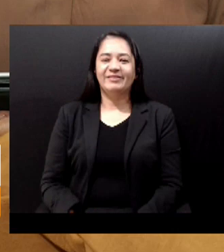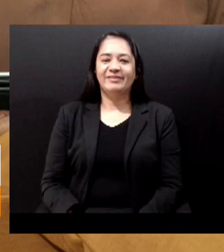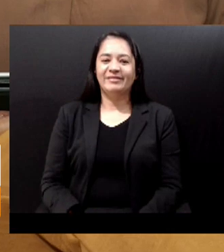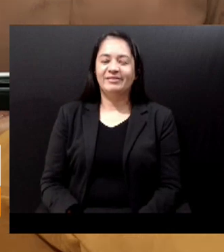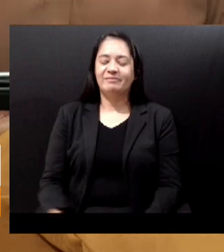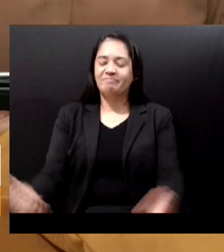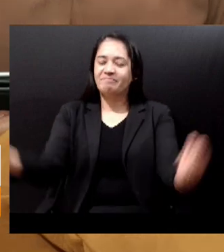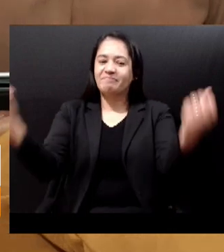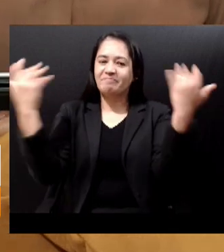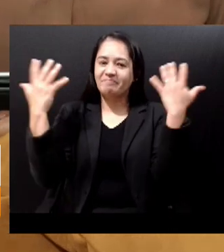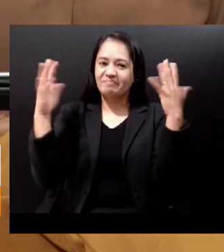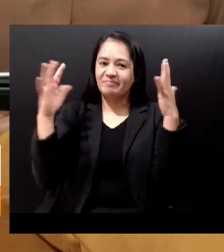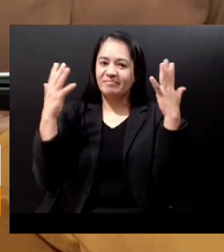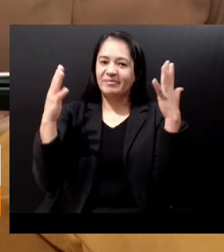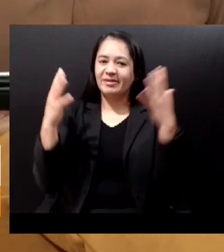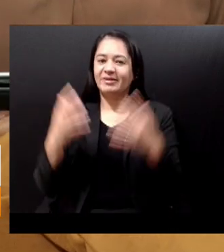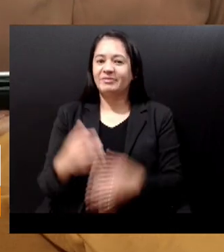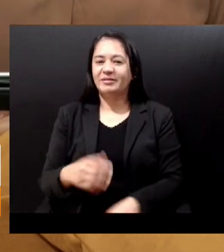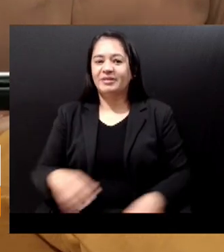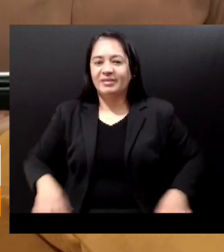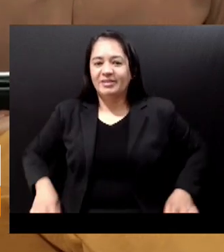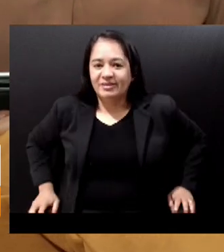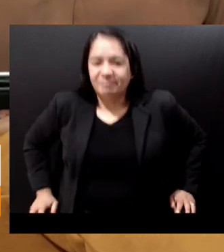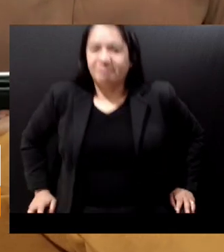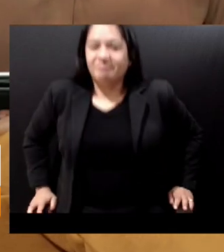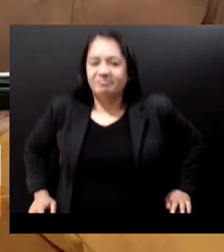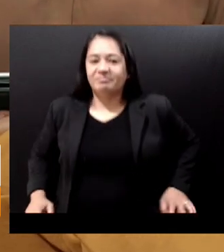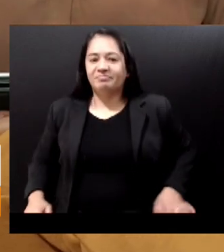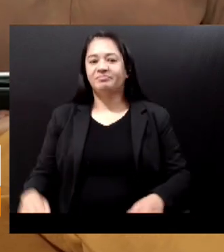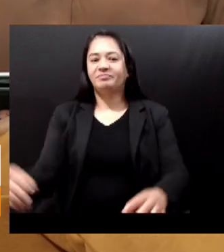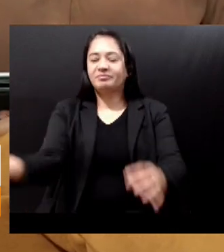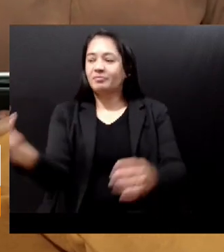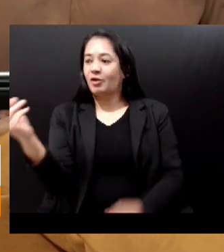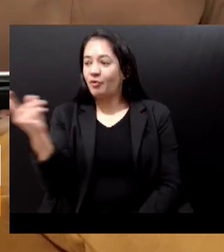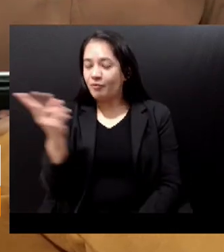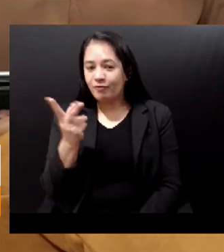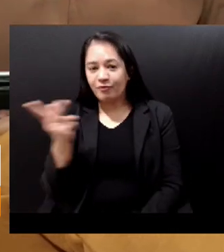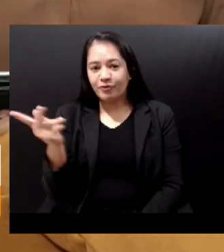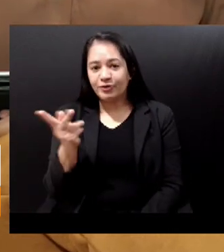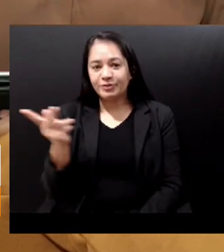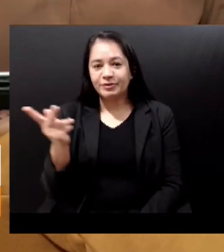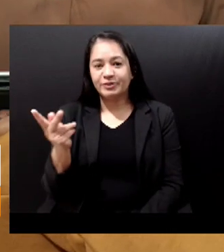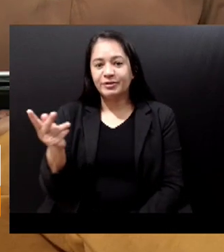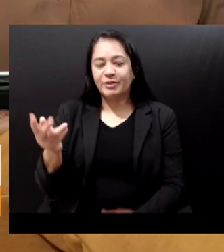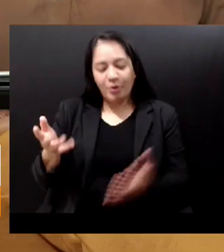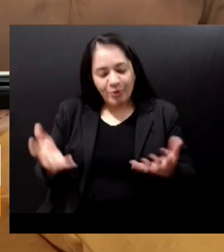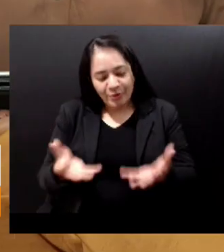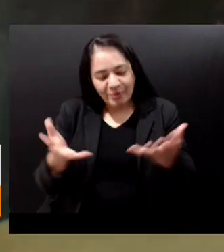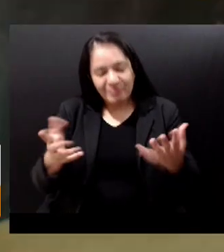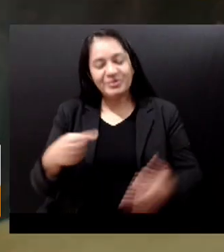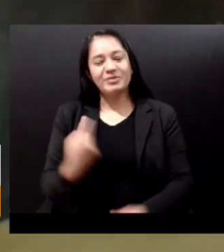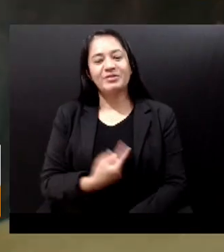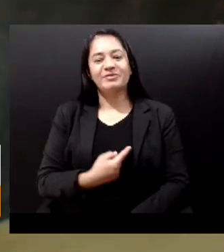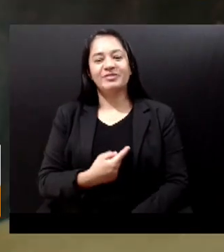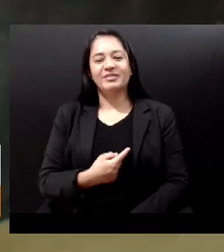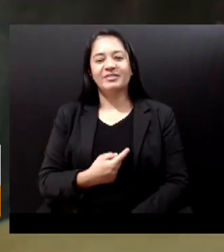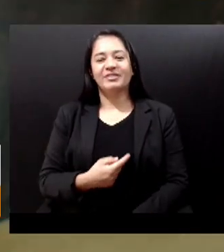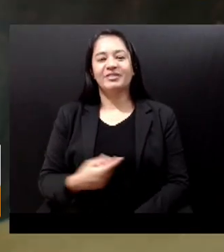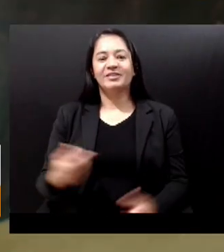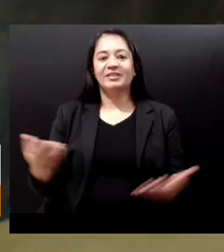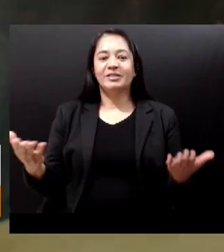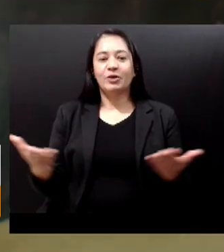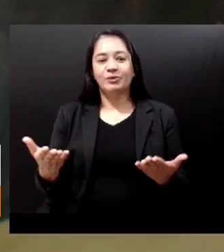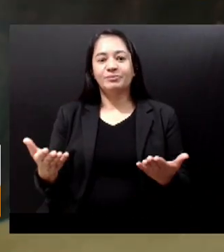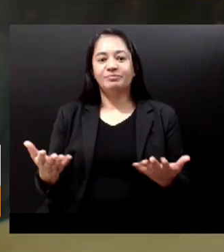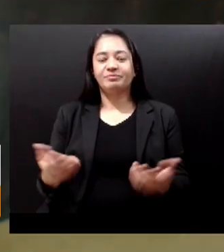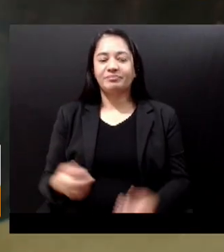fala, viu, Marcelo? Obrigado. Olha, vocês nos motivam. É isso, né? Isso aqui que a gente está vendo é motivação. Então, aqui você tem